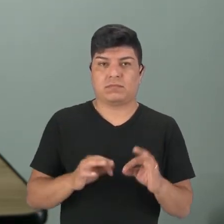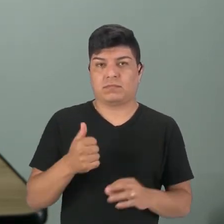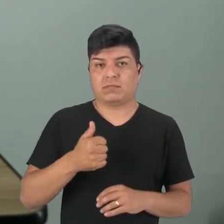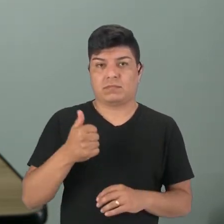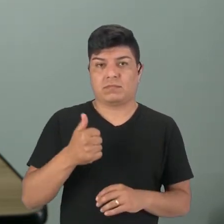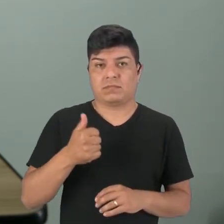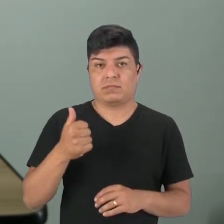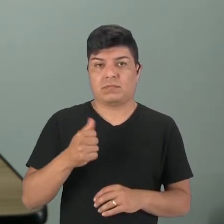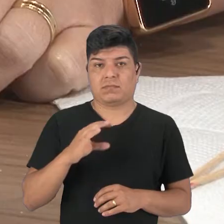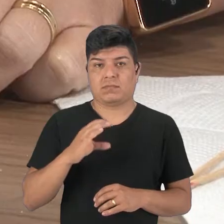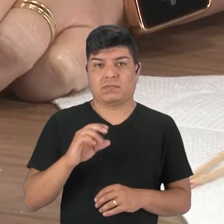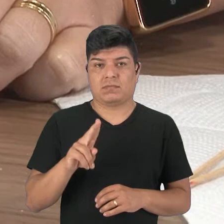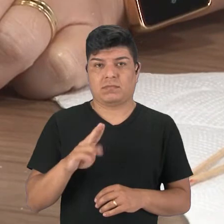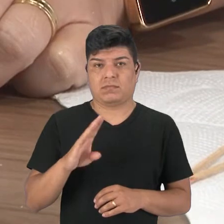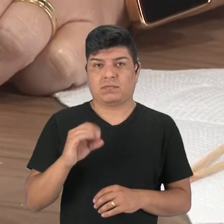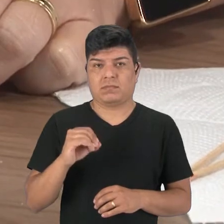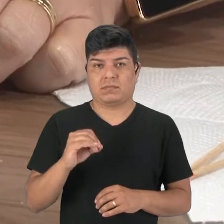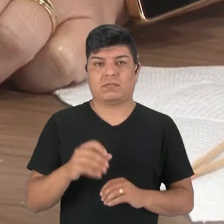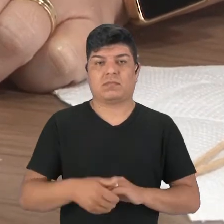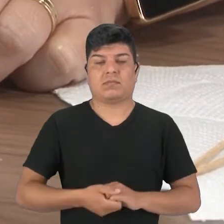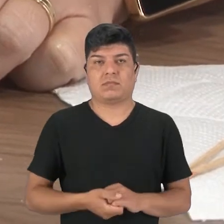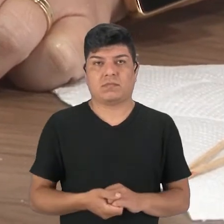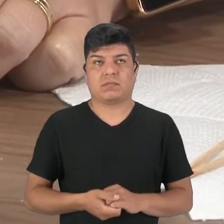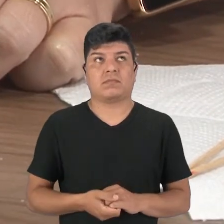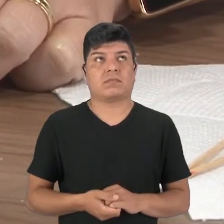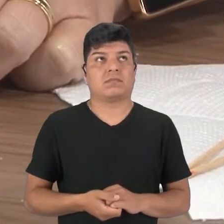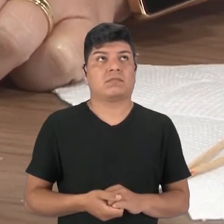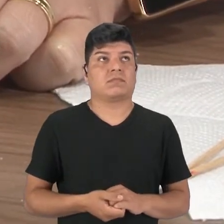primeira face desse cubo.